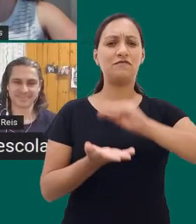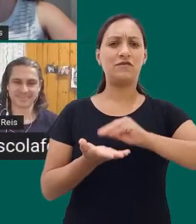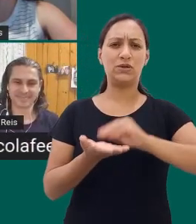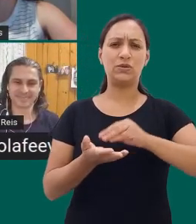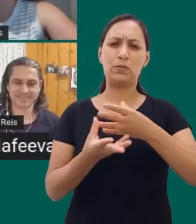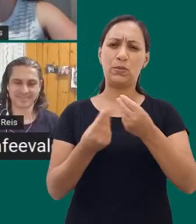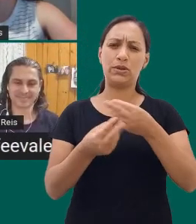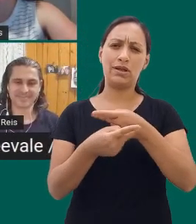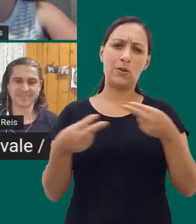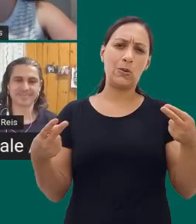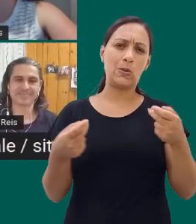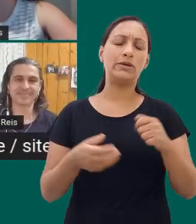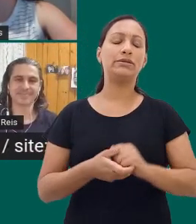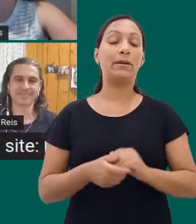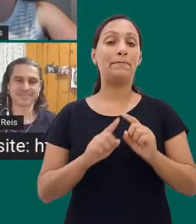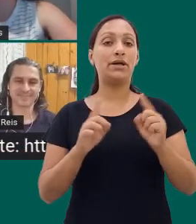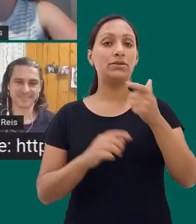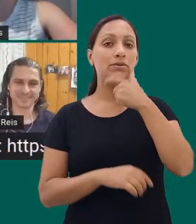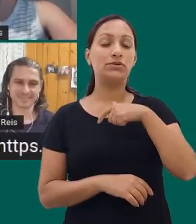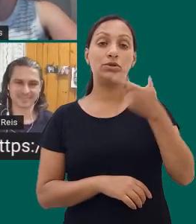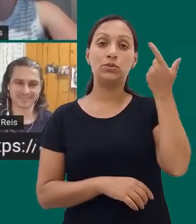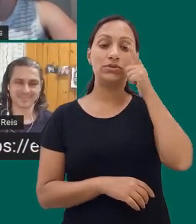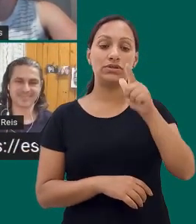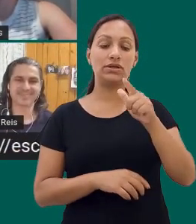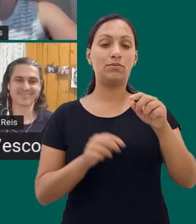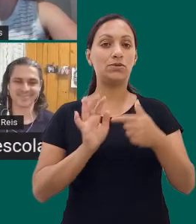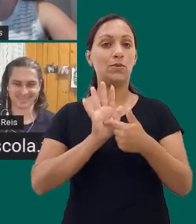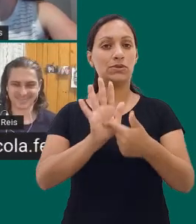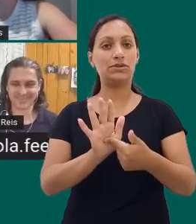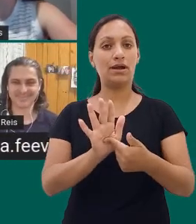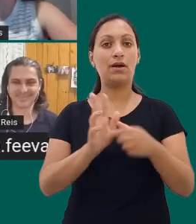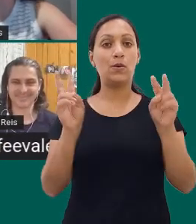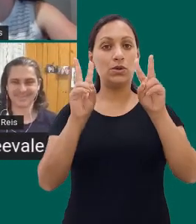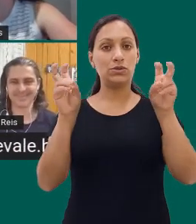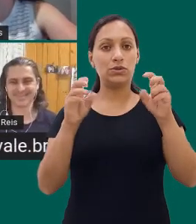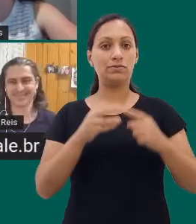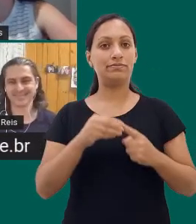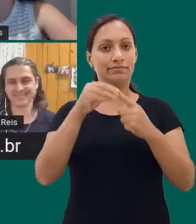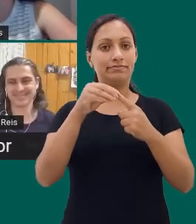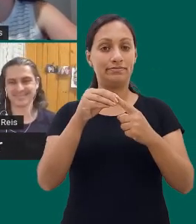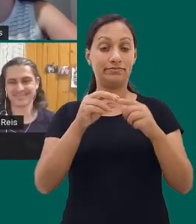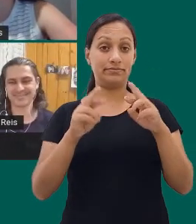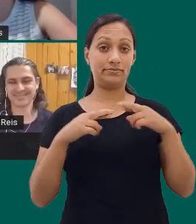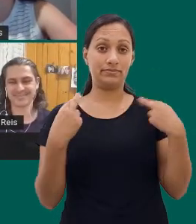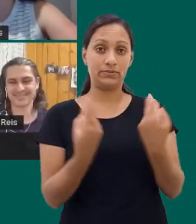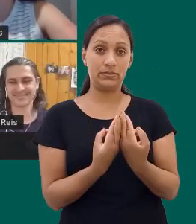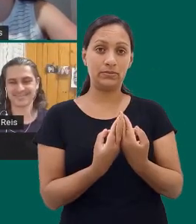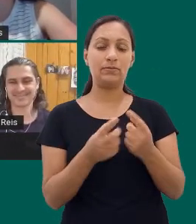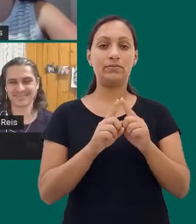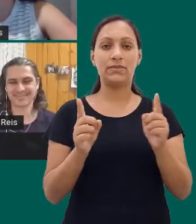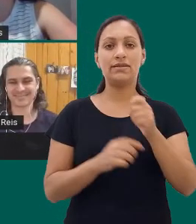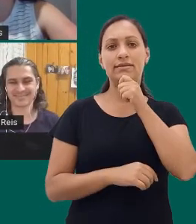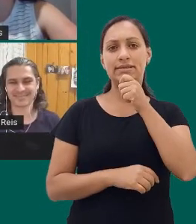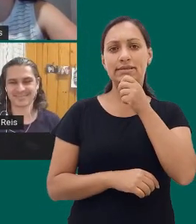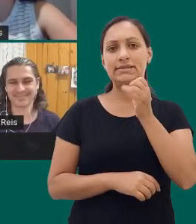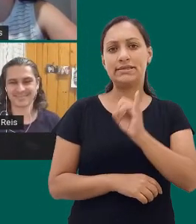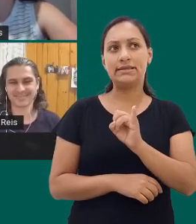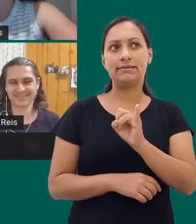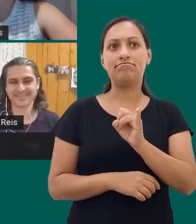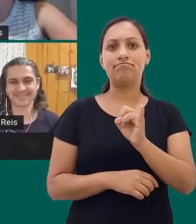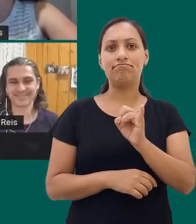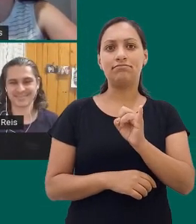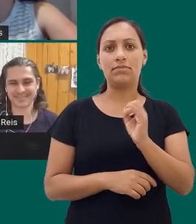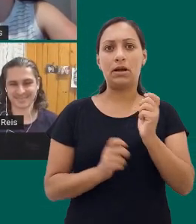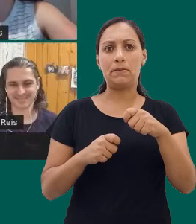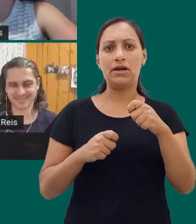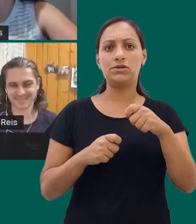coisa, a gente sabe, né? Mas acho que a gente venceu a pauta inicial que estava na reunião, mas ainda tinha, se a gente quiser ficar, a gente ia ficar 2 horas, 3